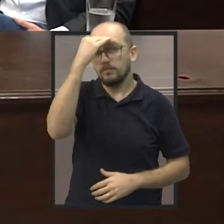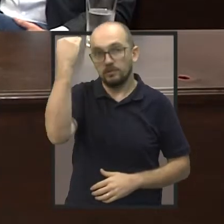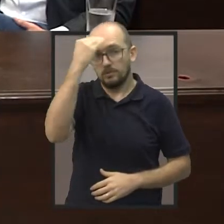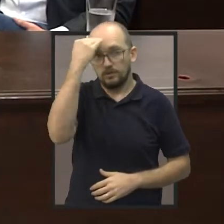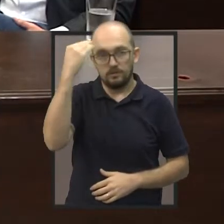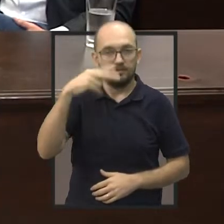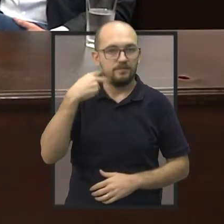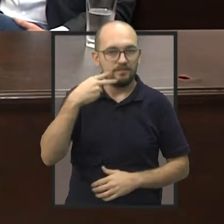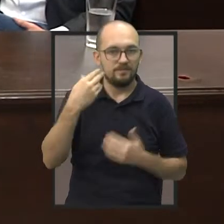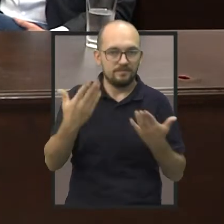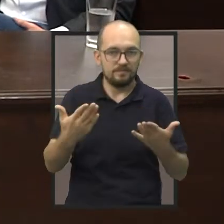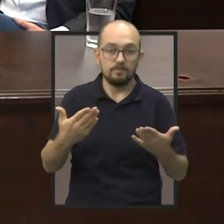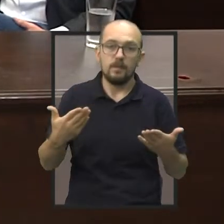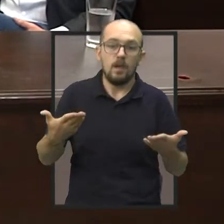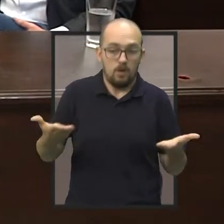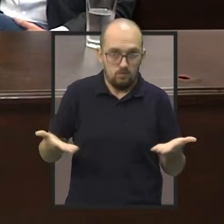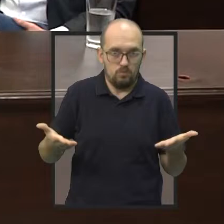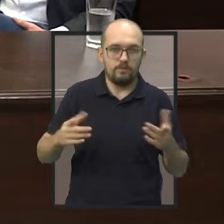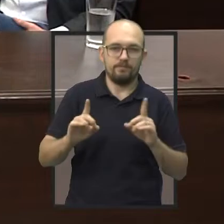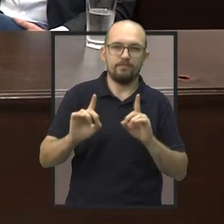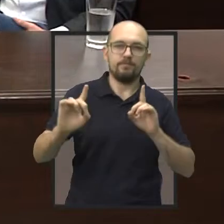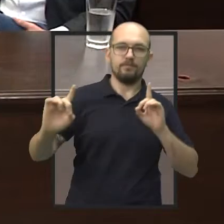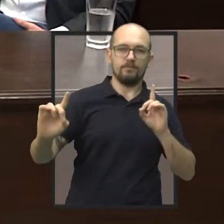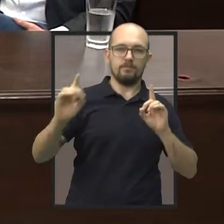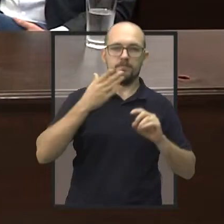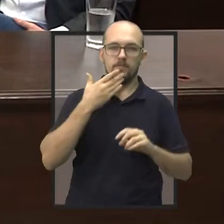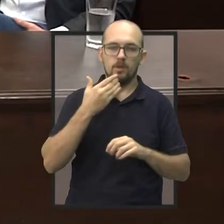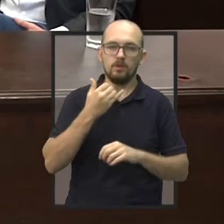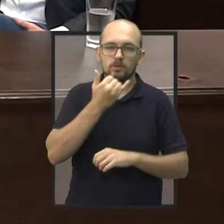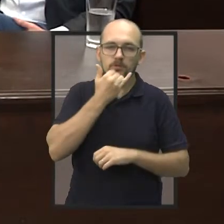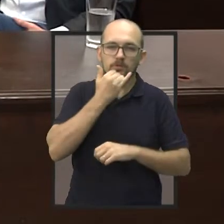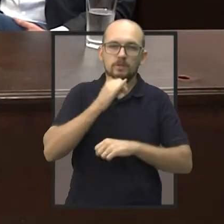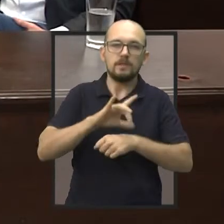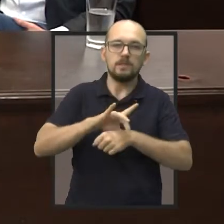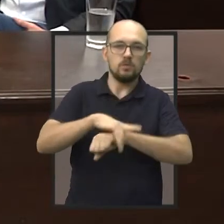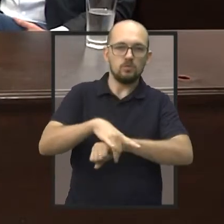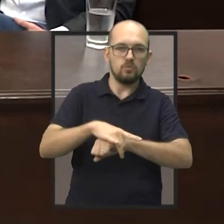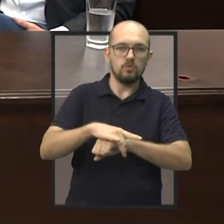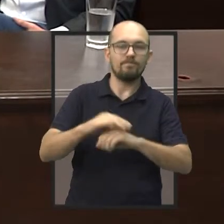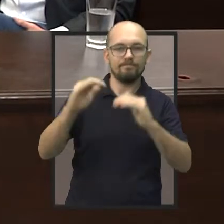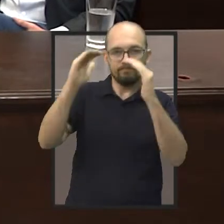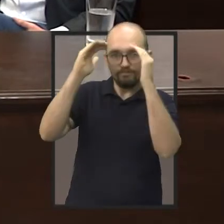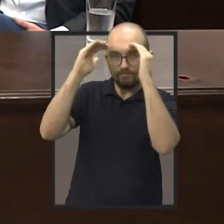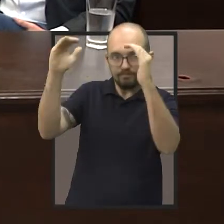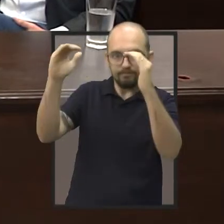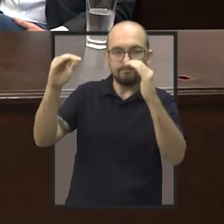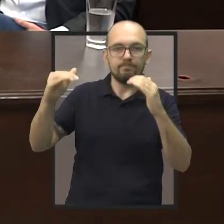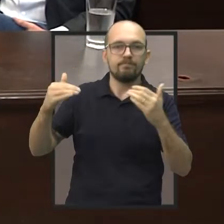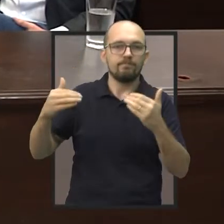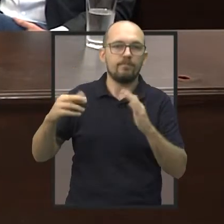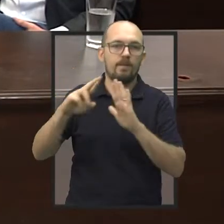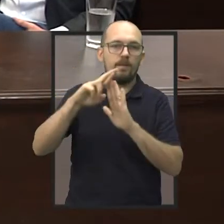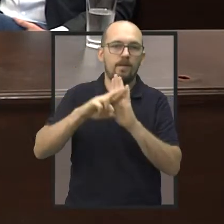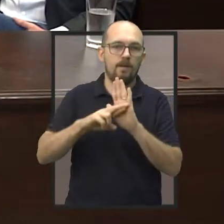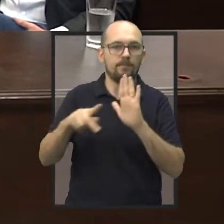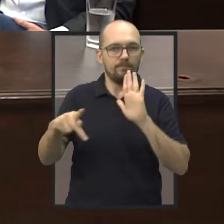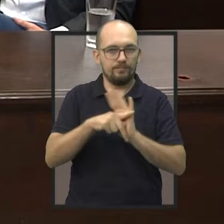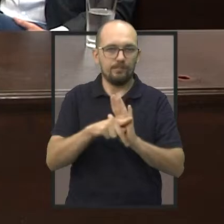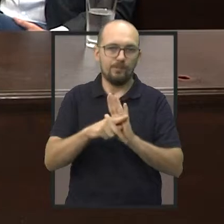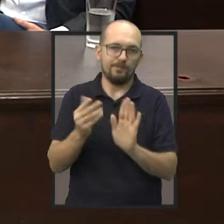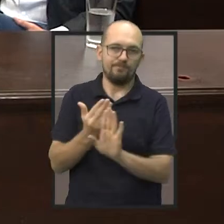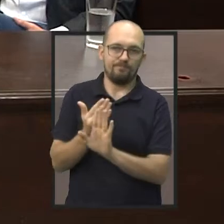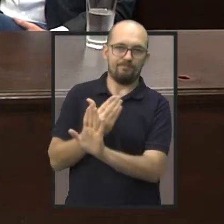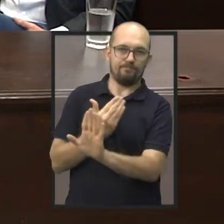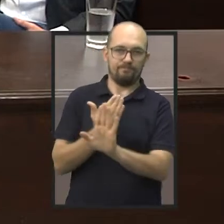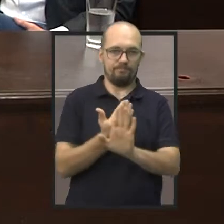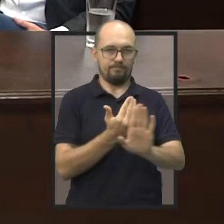Nós estamos aqui para garantir uma distância segura um do outro, respeitando as normas do distanciamento social. Vereador, obrigado pela